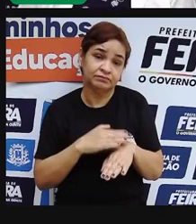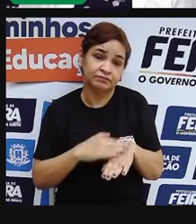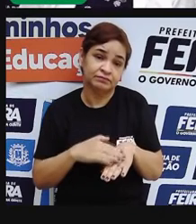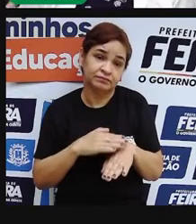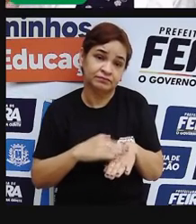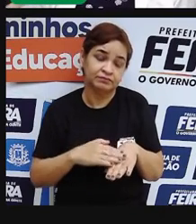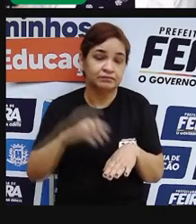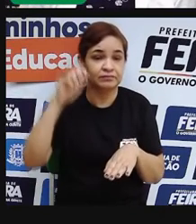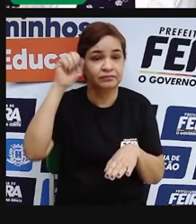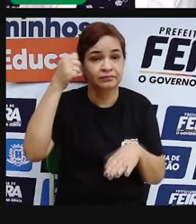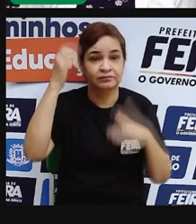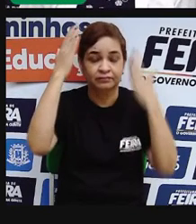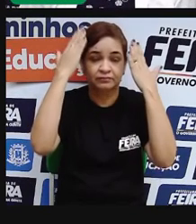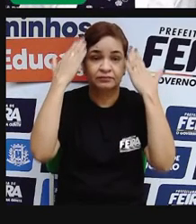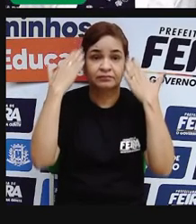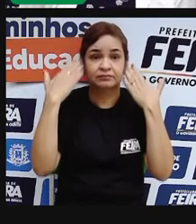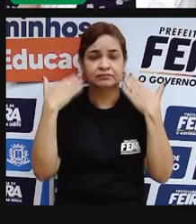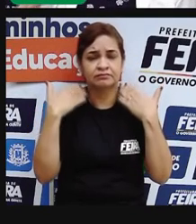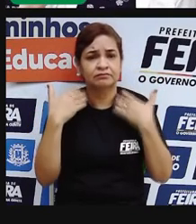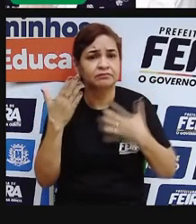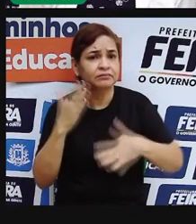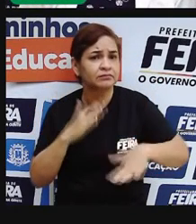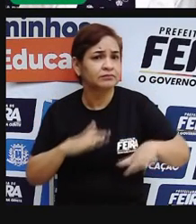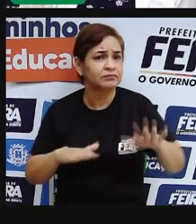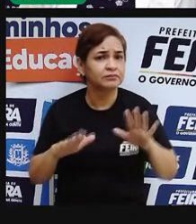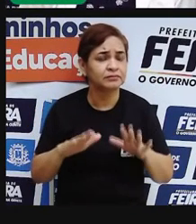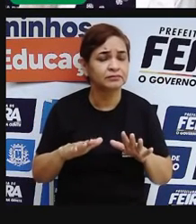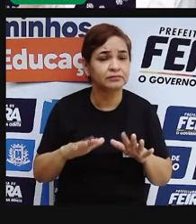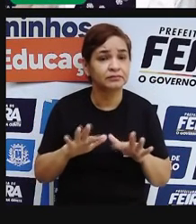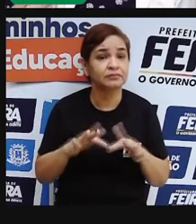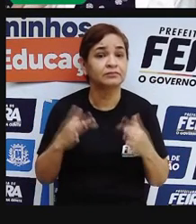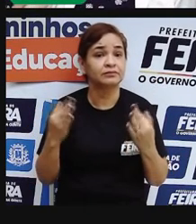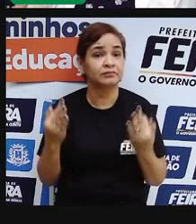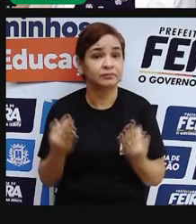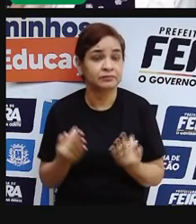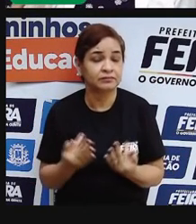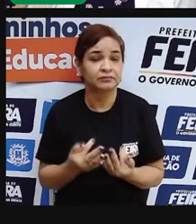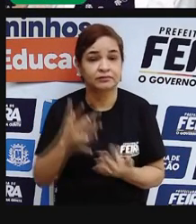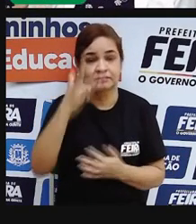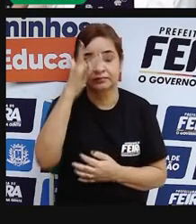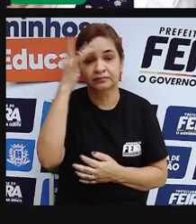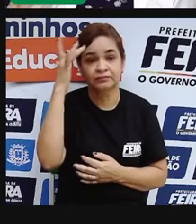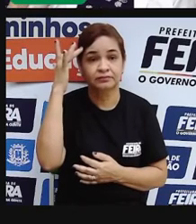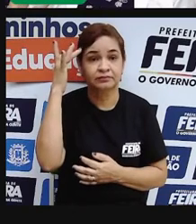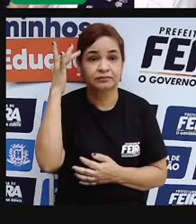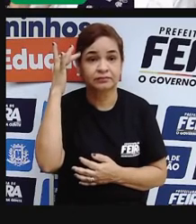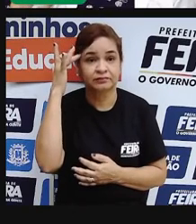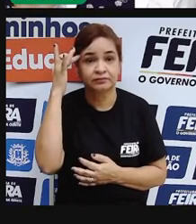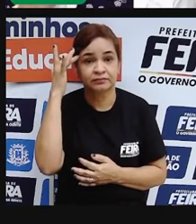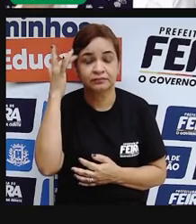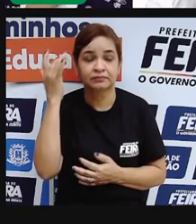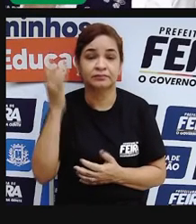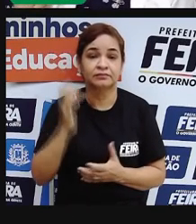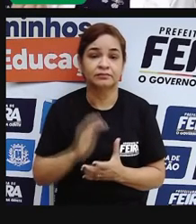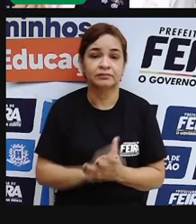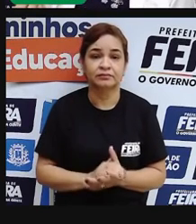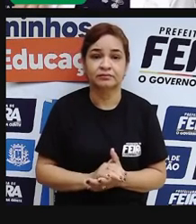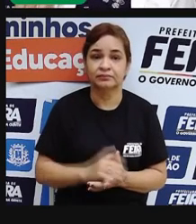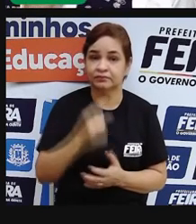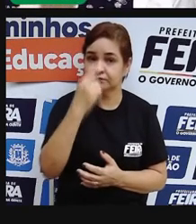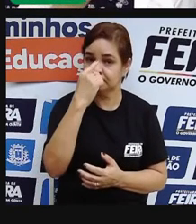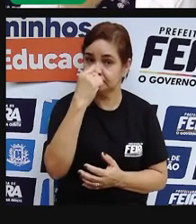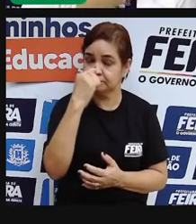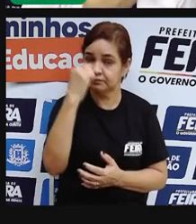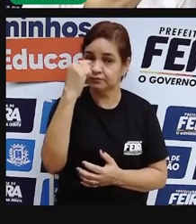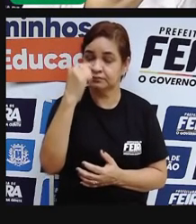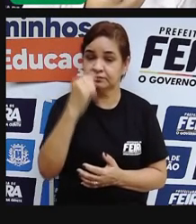liso Às vezes você tem na mesma família pessoas que são é de nariz